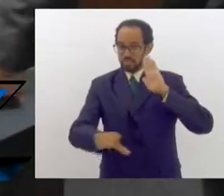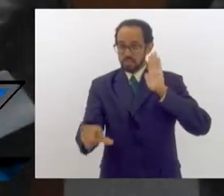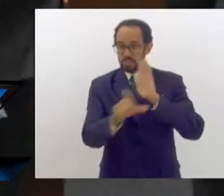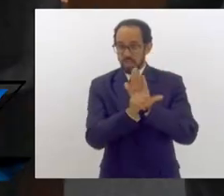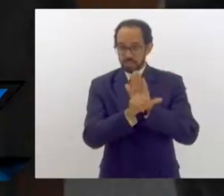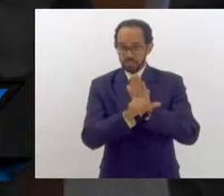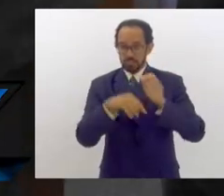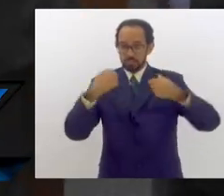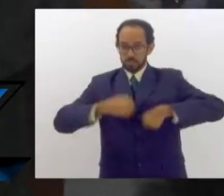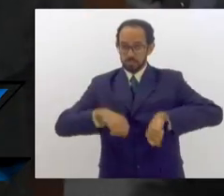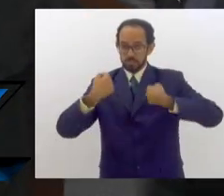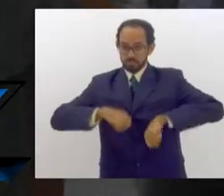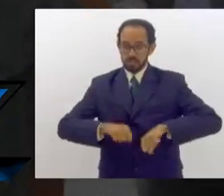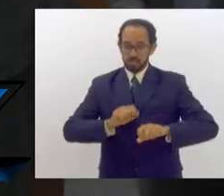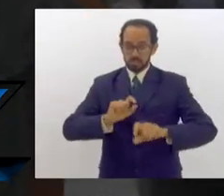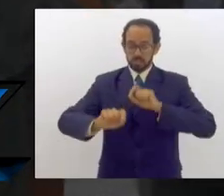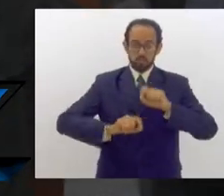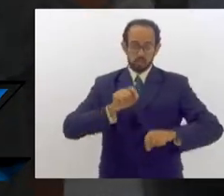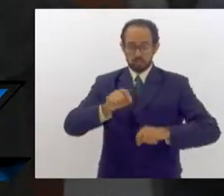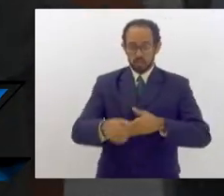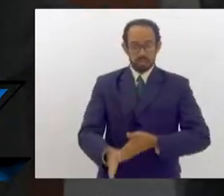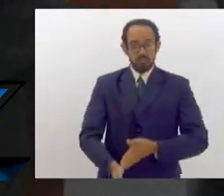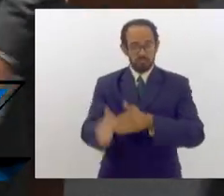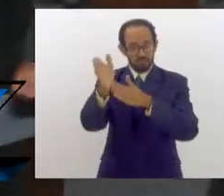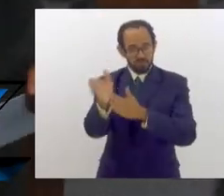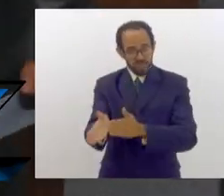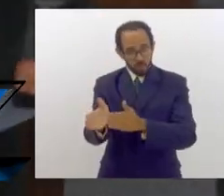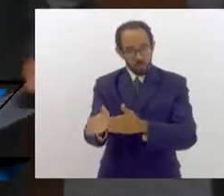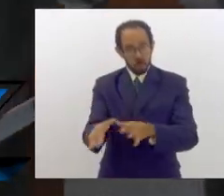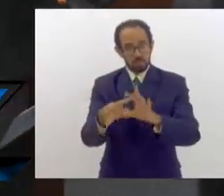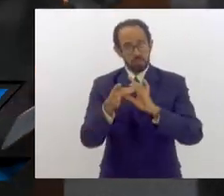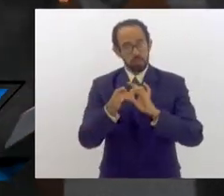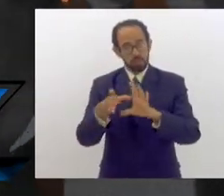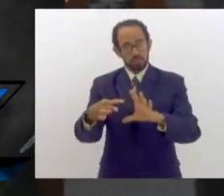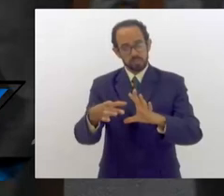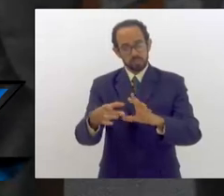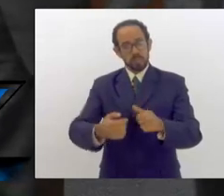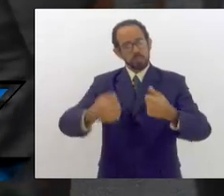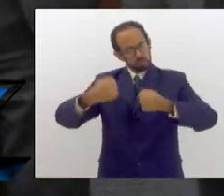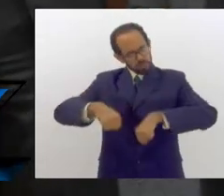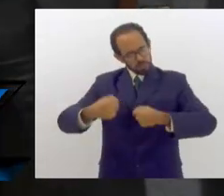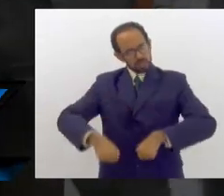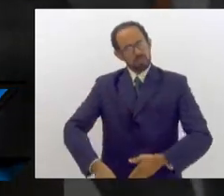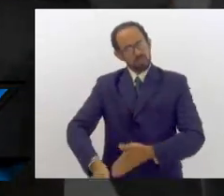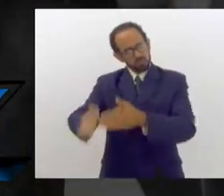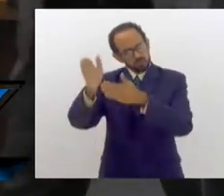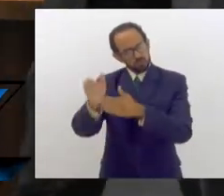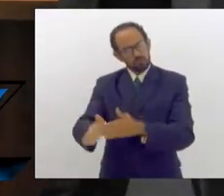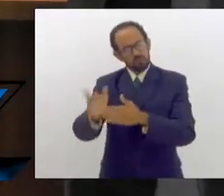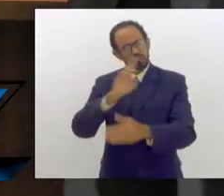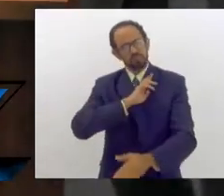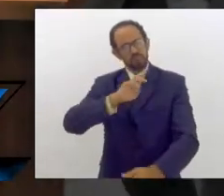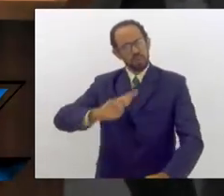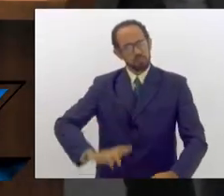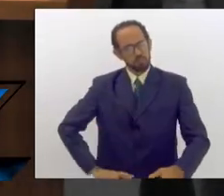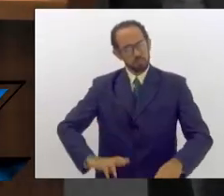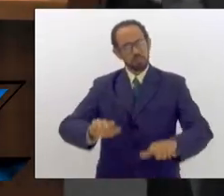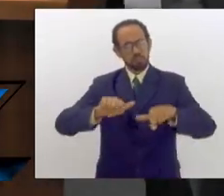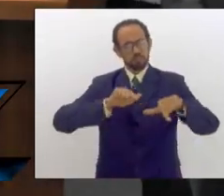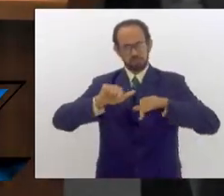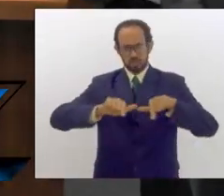em que deve prezar pela democracia que deve presar por uma lógica republicana de trabalho